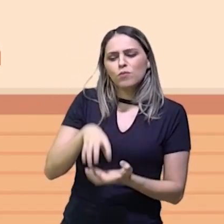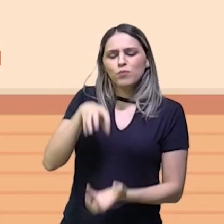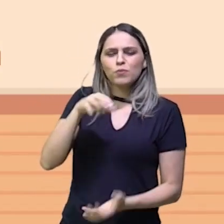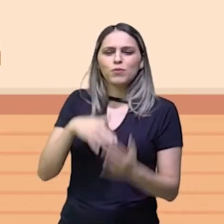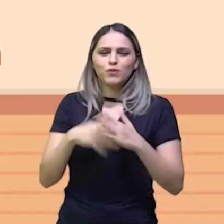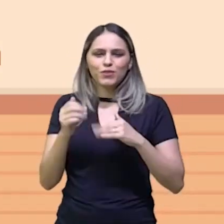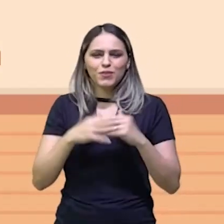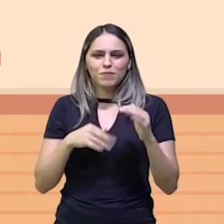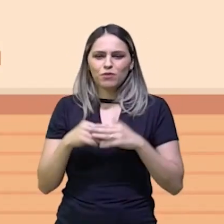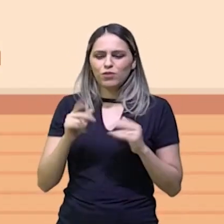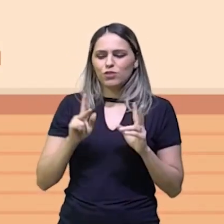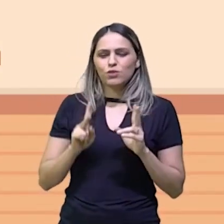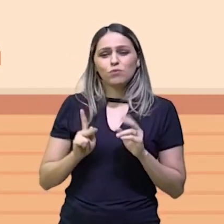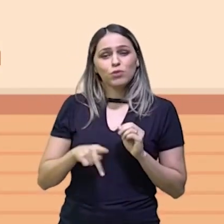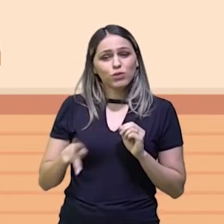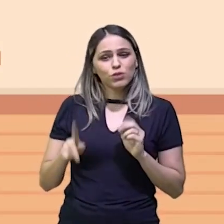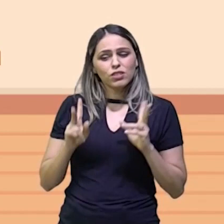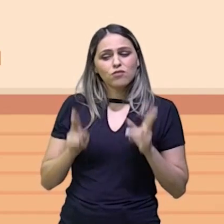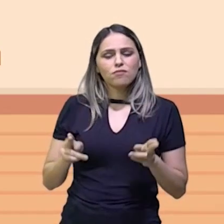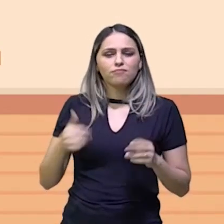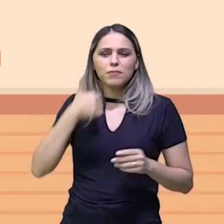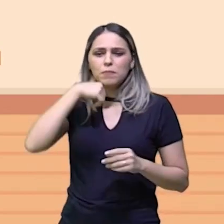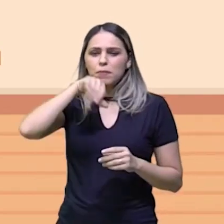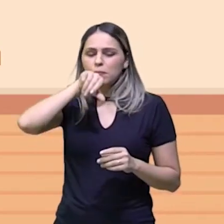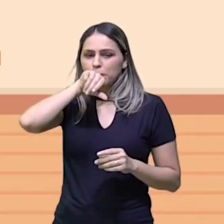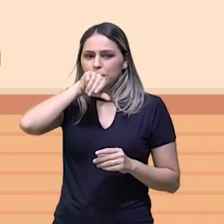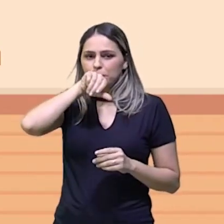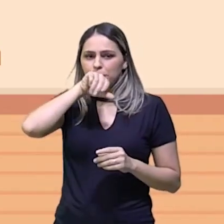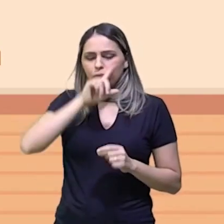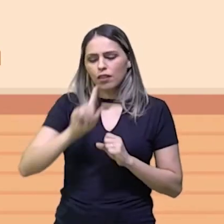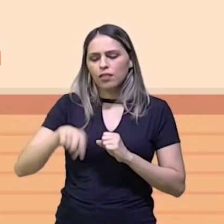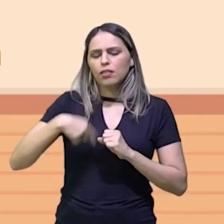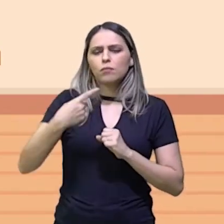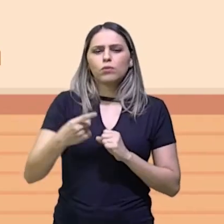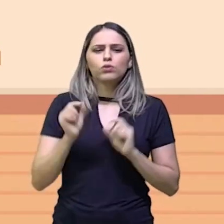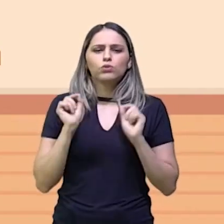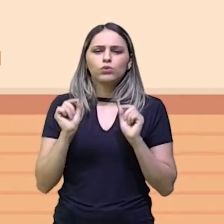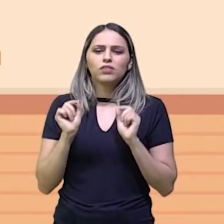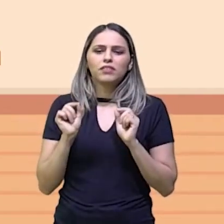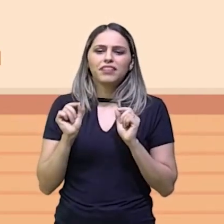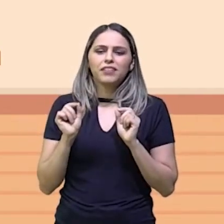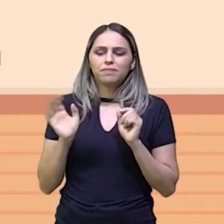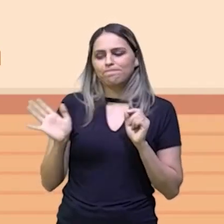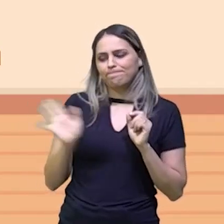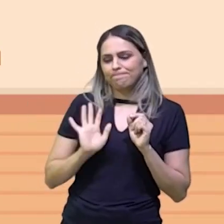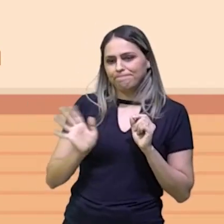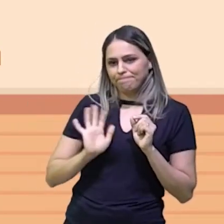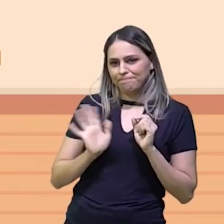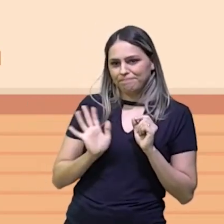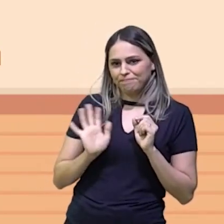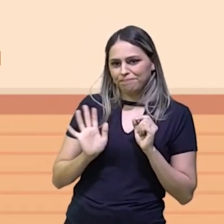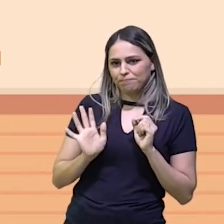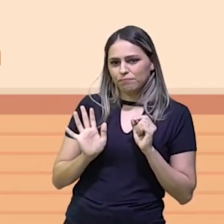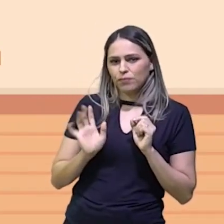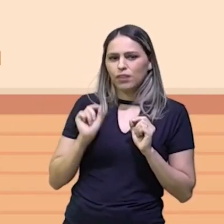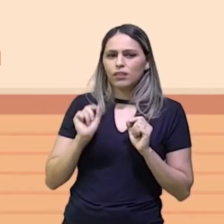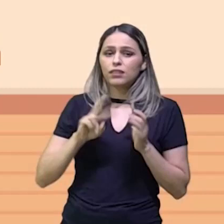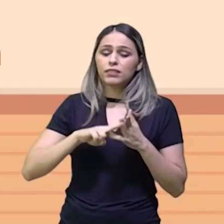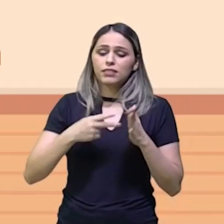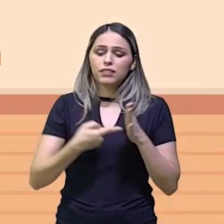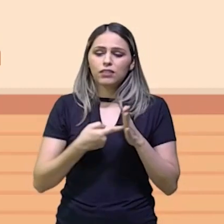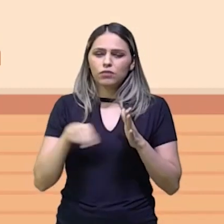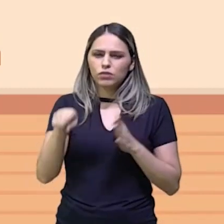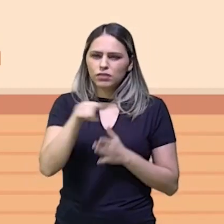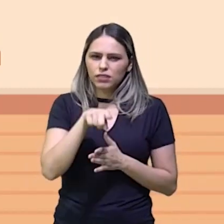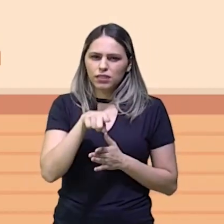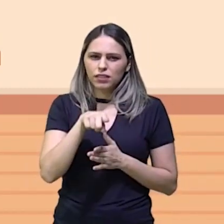O próximo passo é o quê, crianças? Lembrem-se, o próximo passo é a despedida. A despedida, você vai,